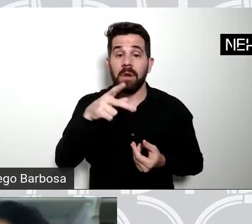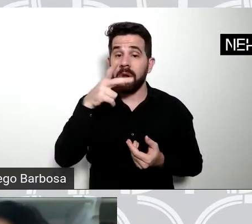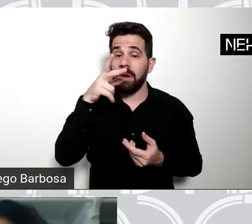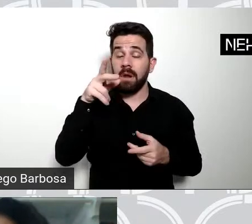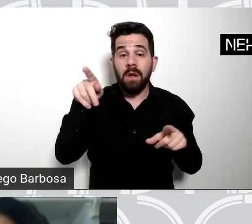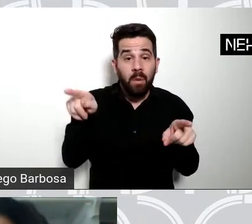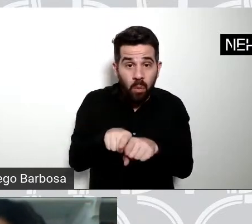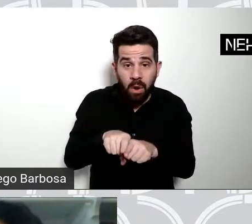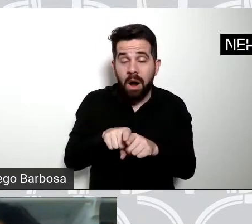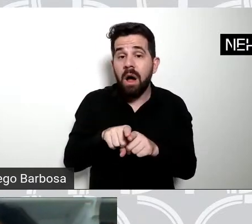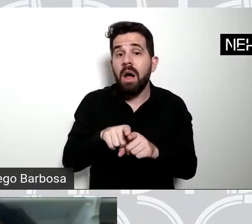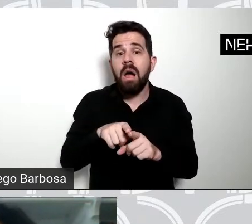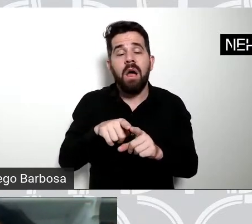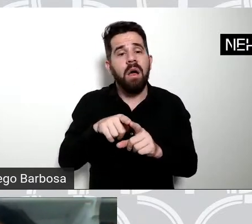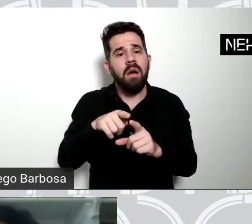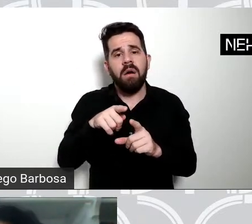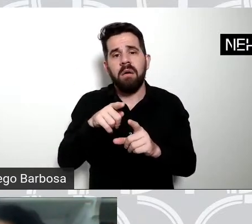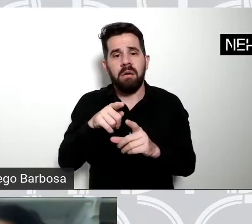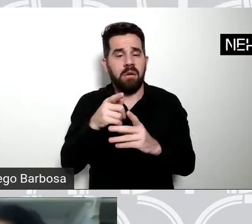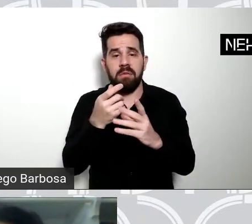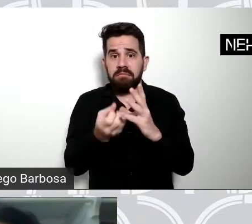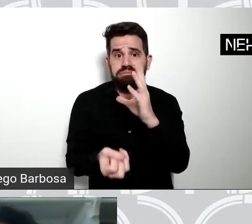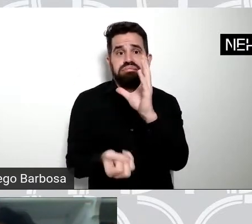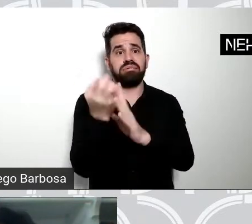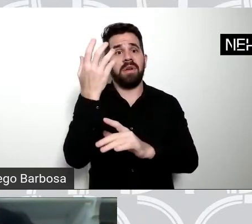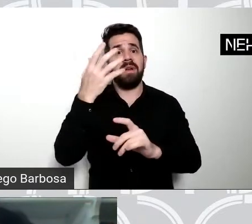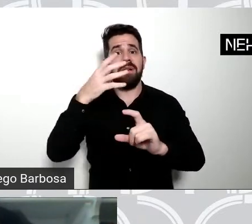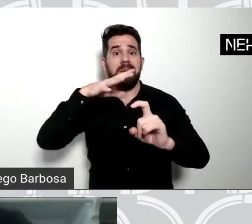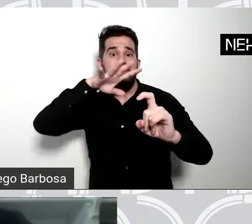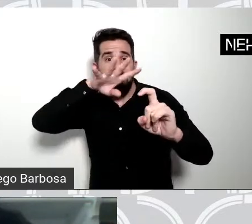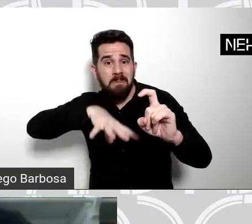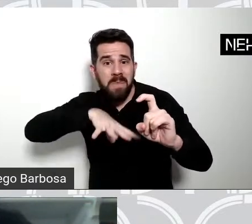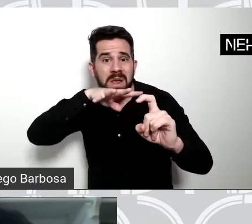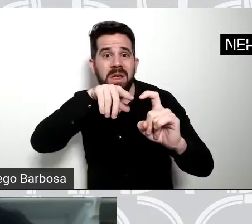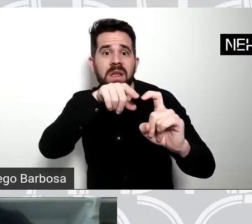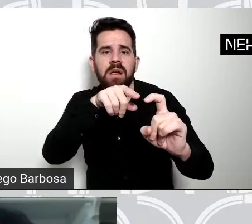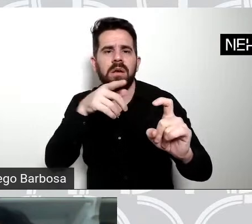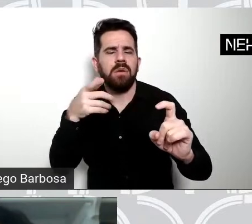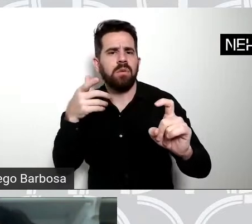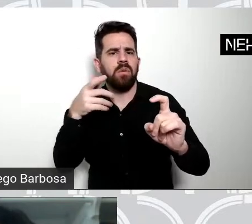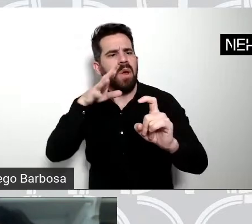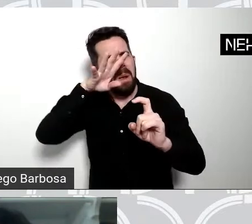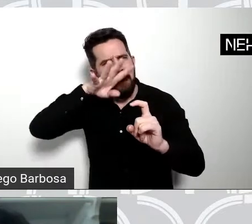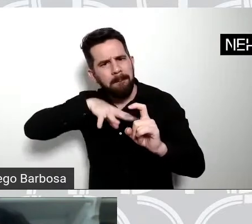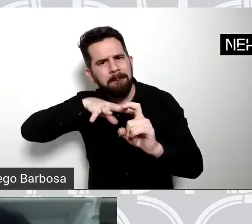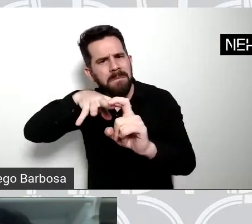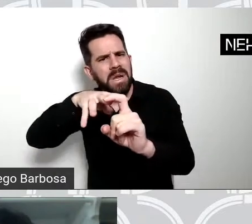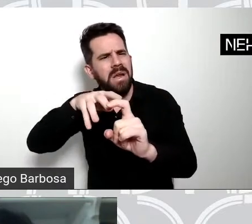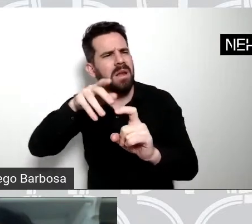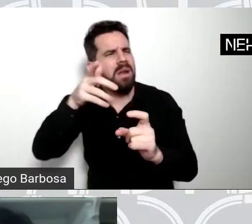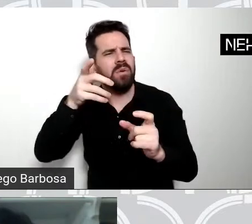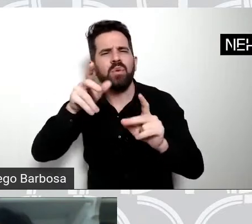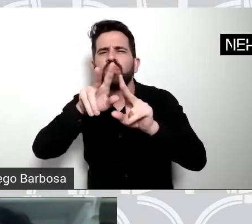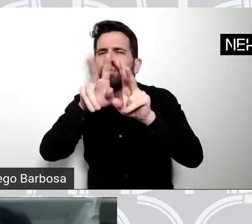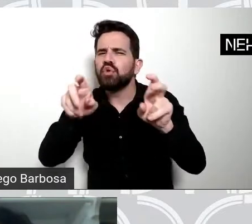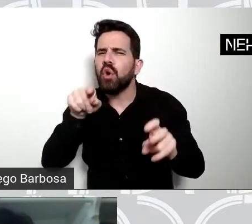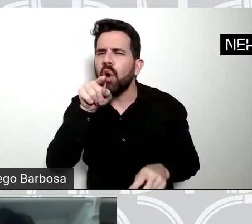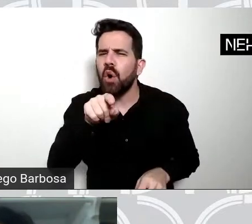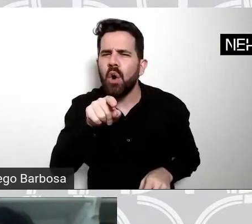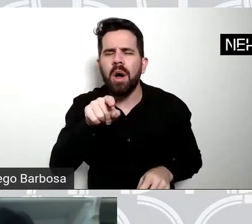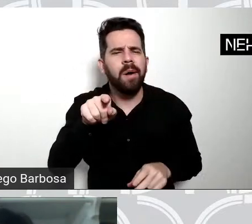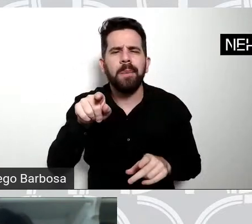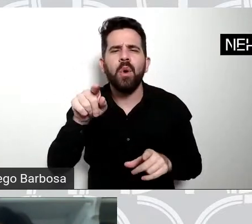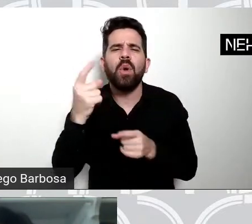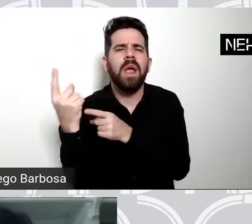em cima de um governo anticorrupção, de um país anticorrupção. Então, a anticorrupção